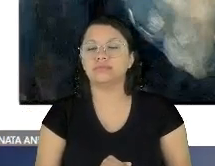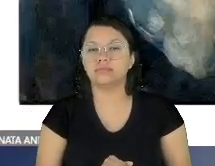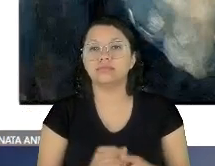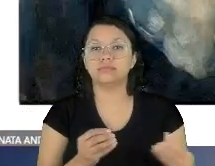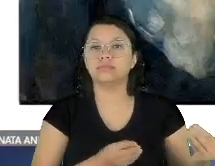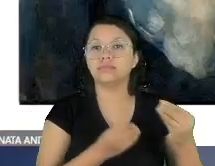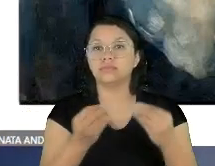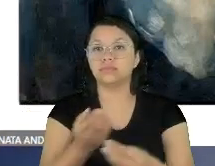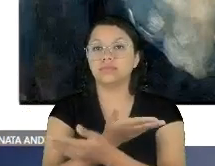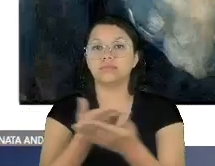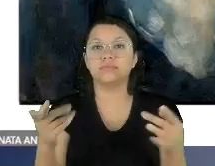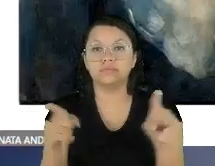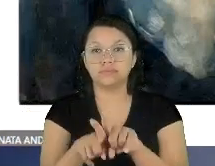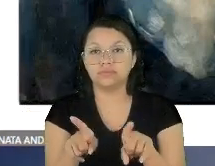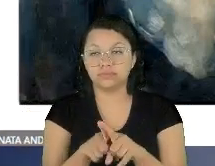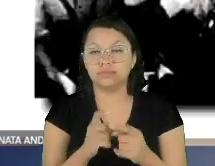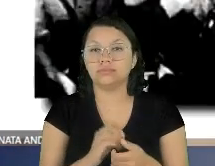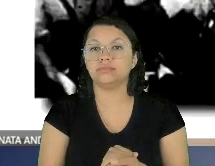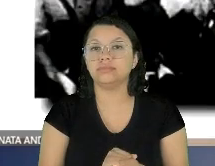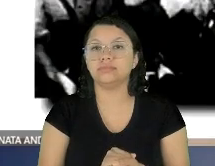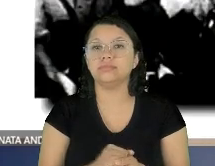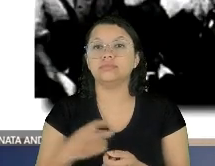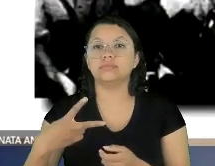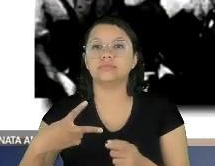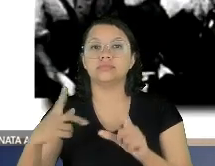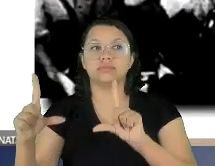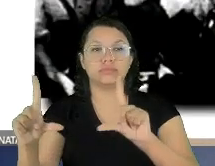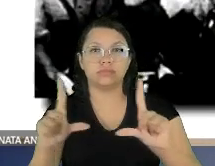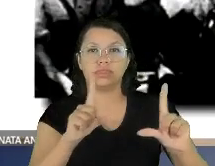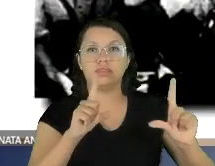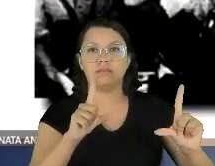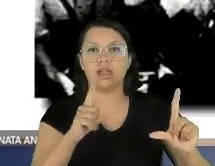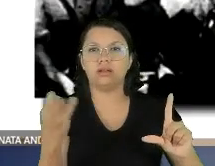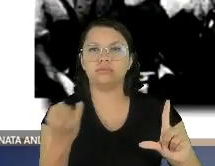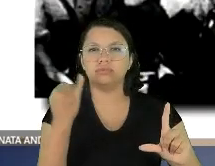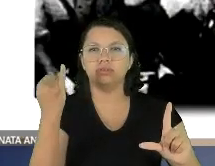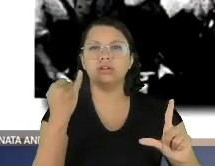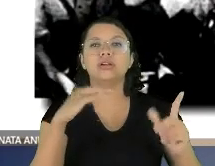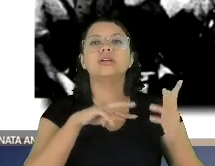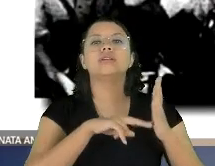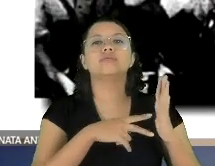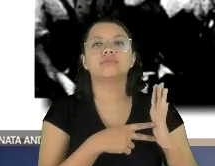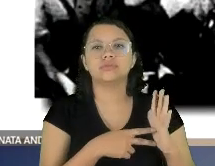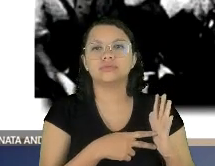Trago para vocês também duas imagens significativas.